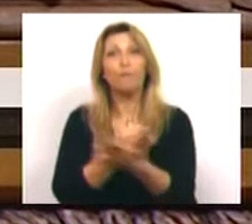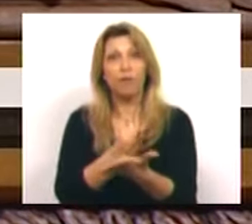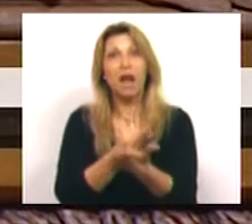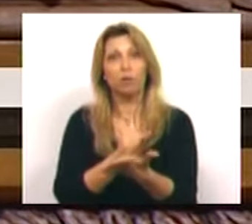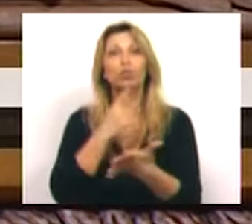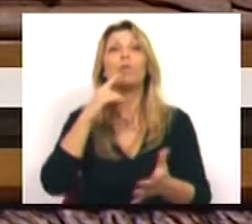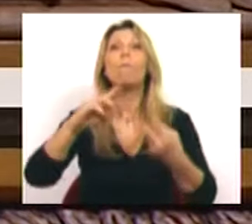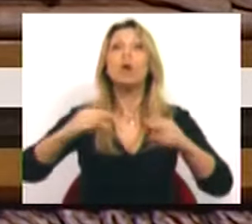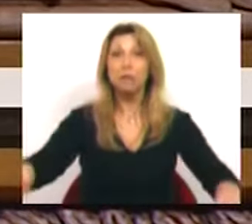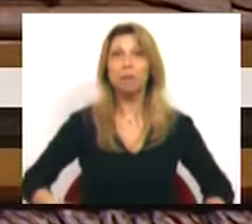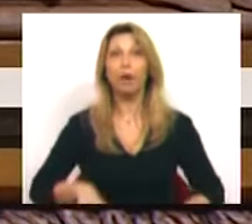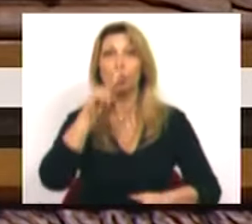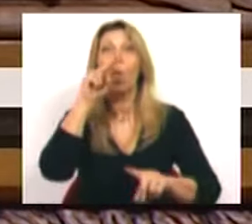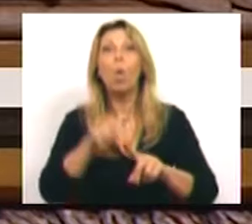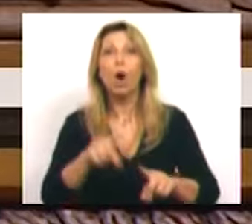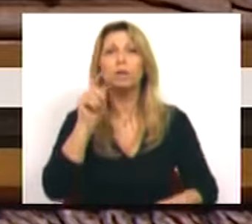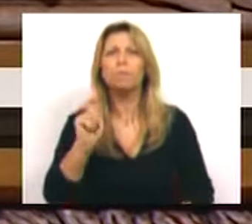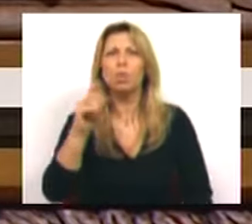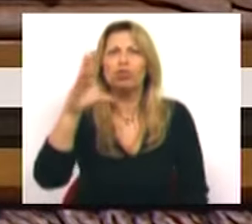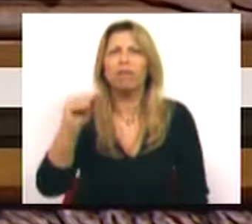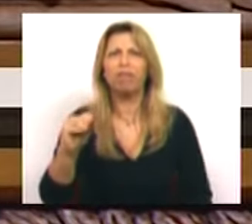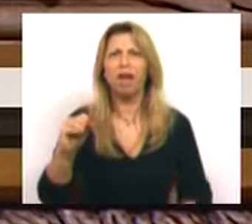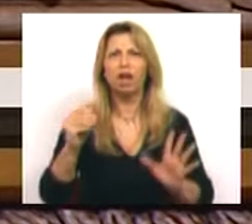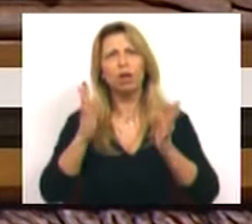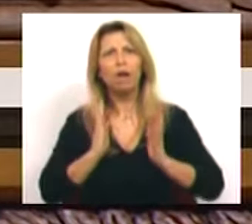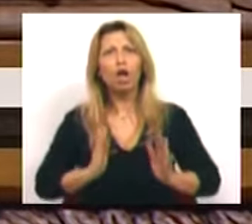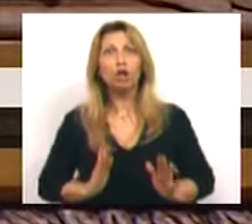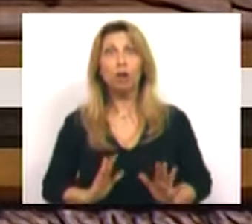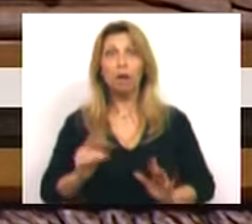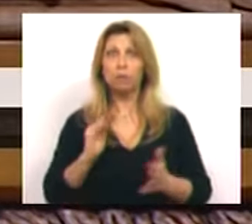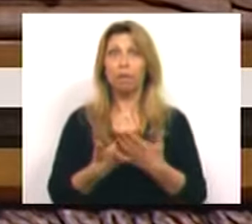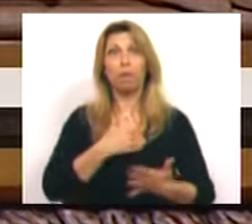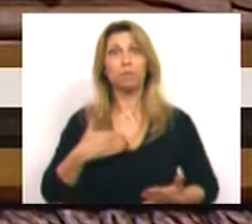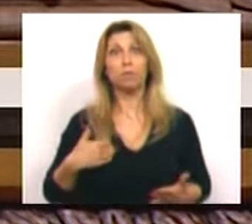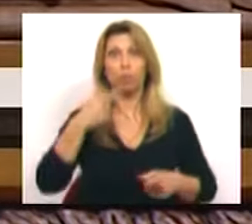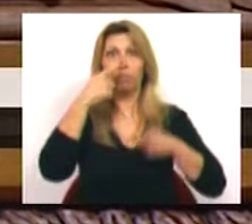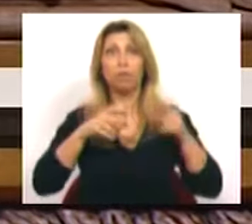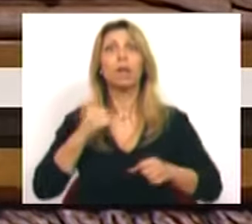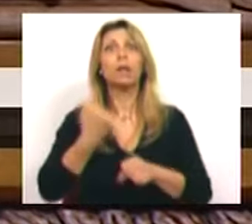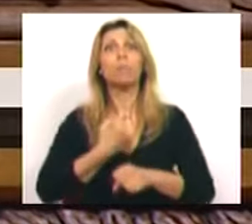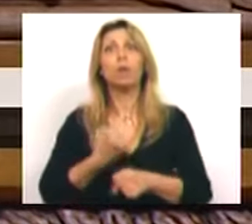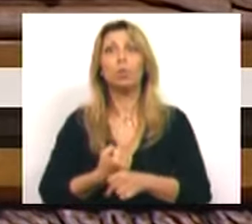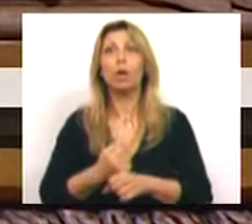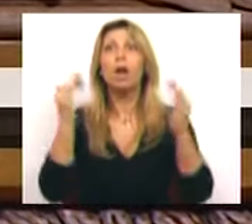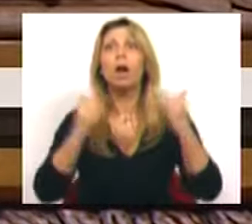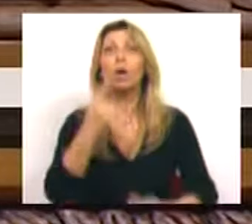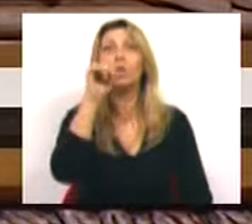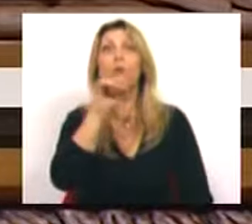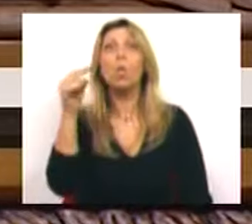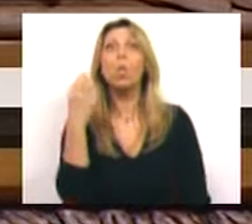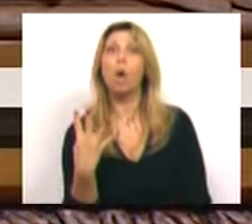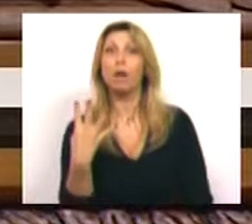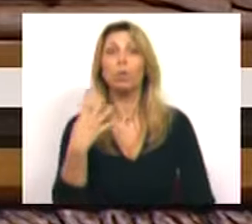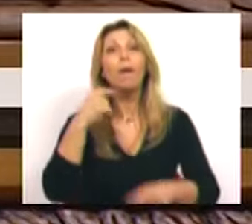o corte de pausas de 10 minutos essenciais à saúde dos trabalhadores, a redução a 1/4 do pagamento do